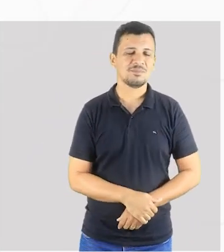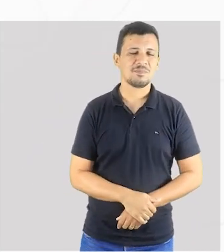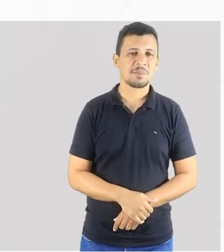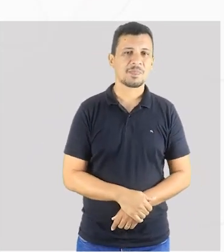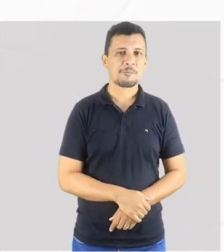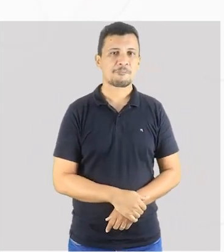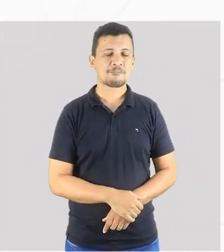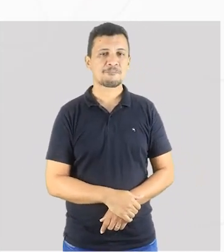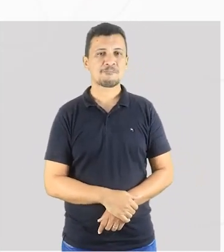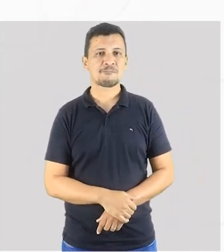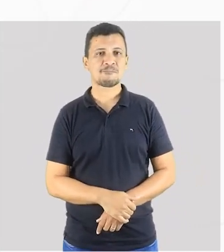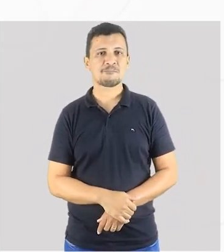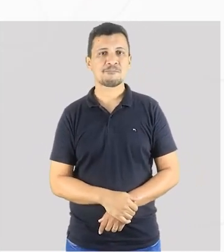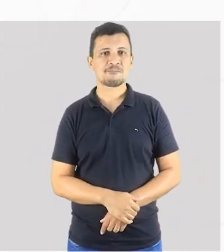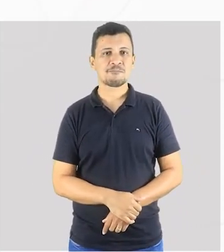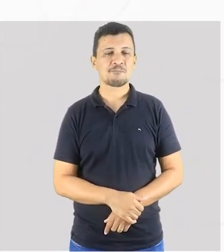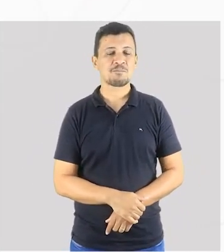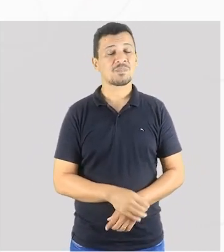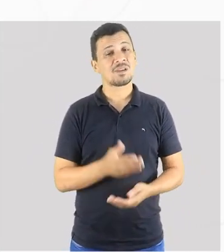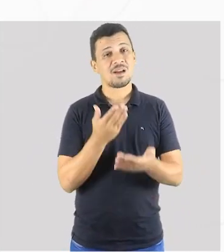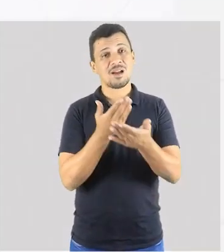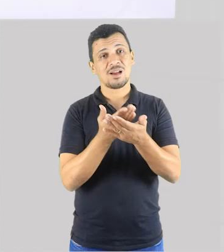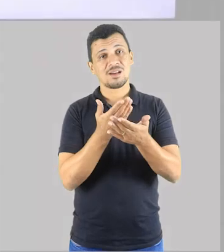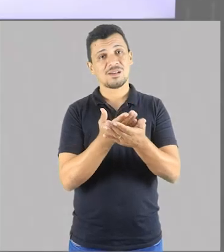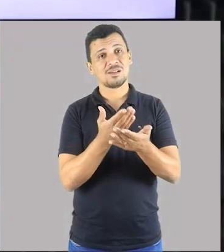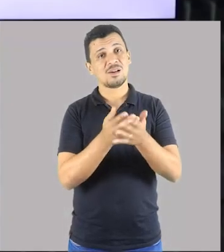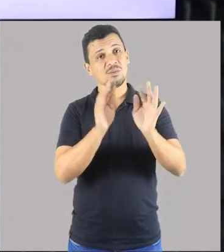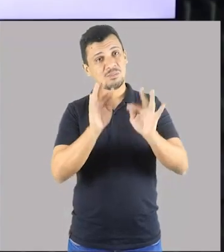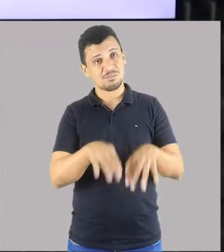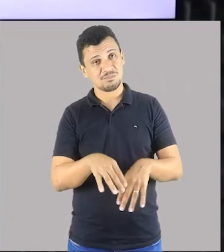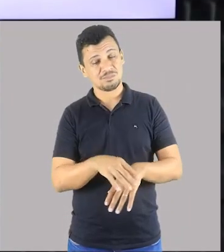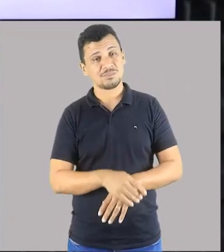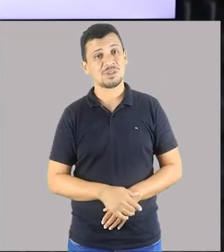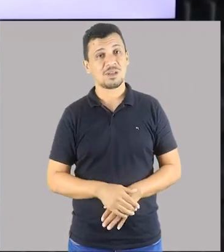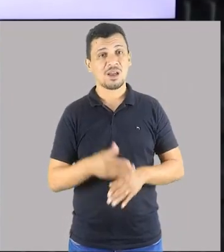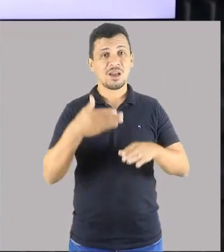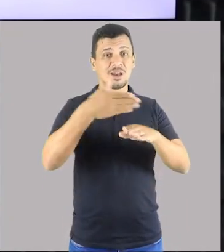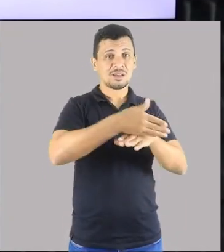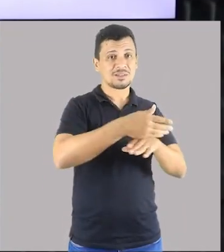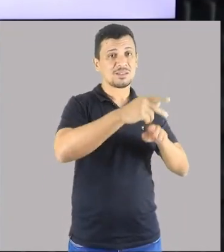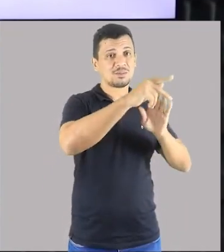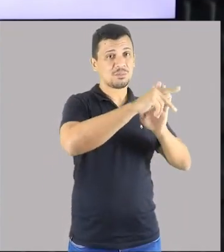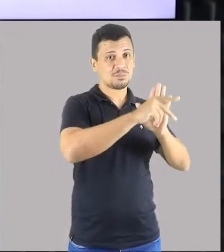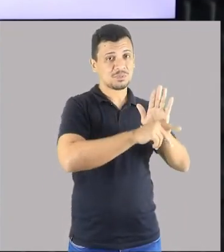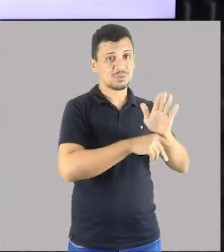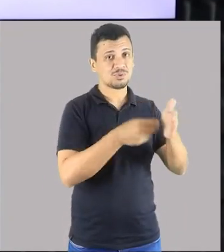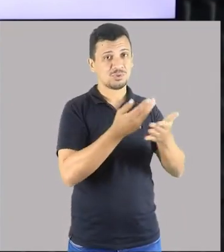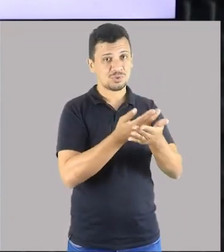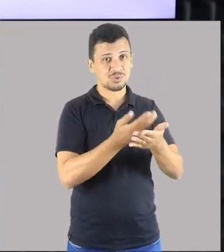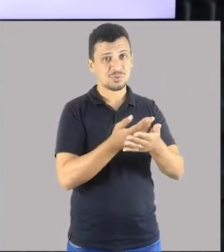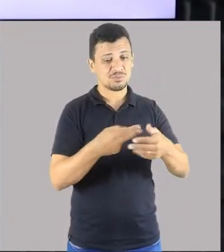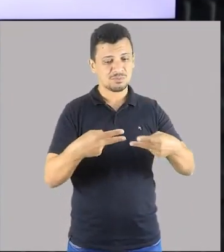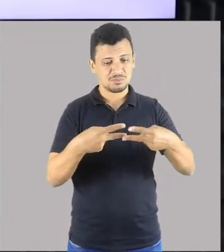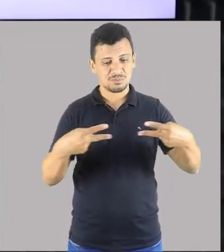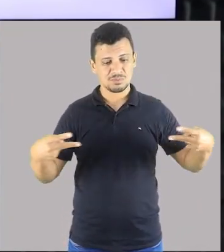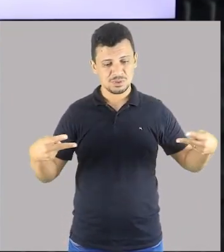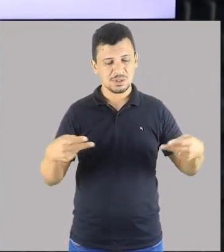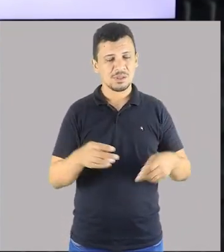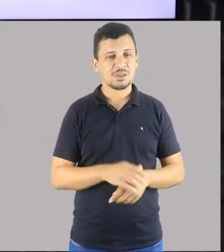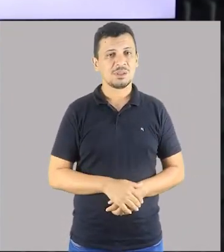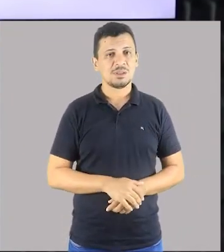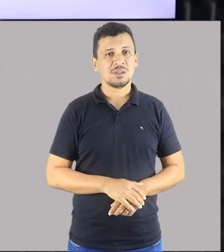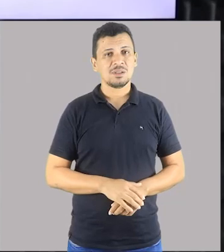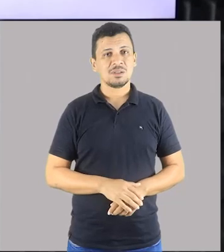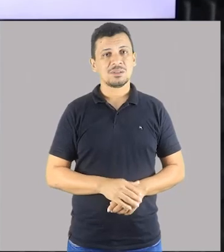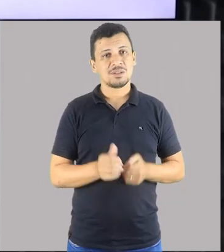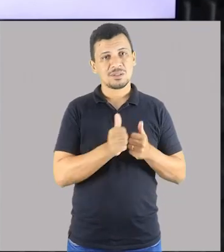tá? Mais uma aula. Não esqueça de acessar o plano de estudo que está no link aí abaixo e nos